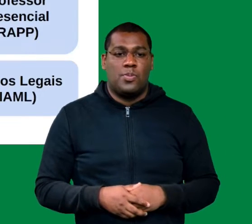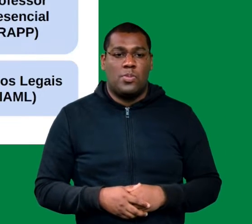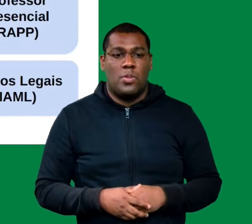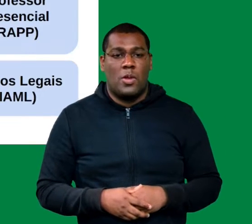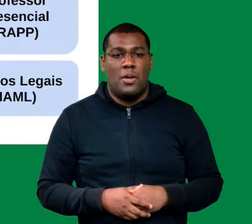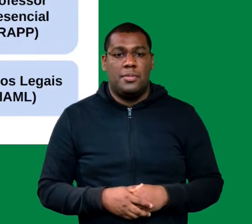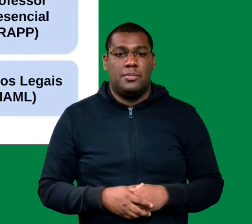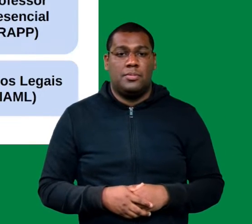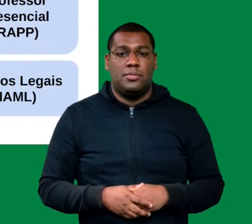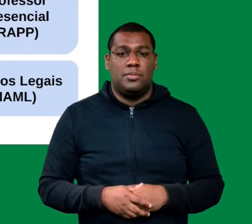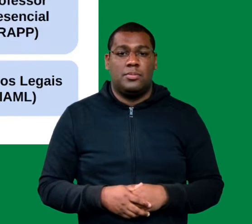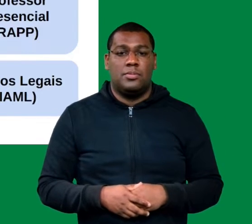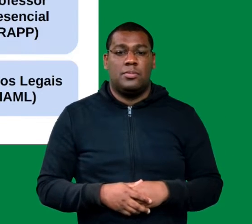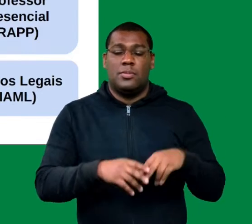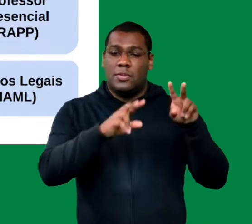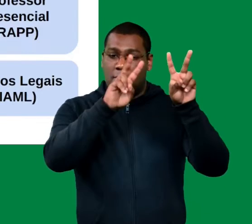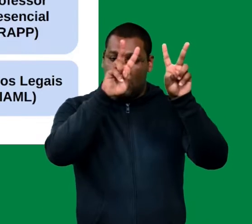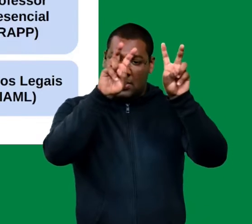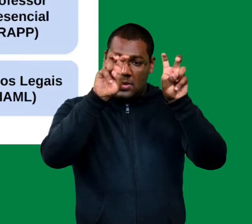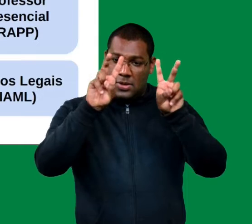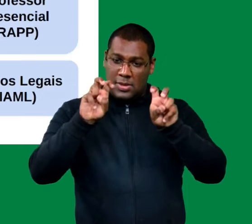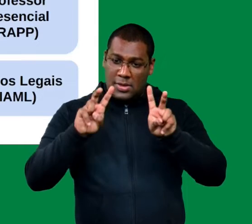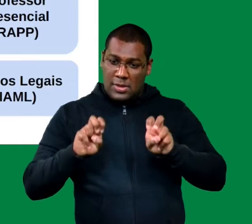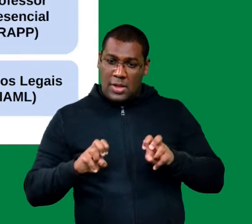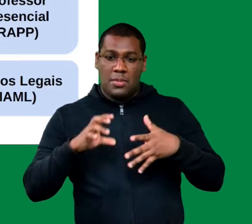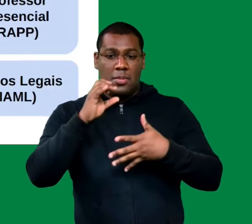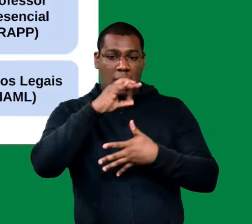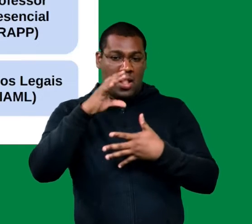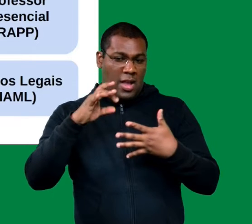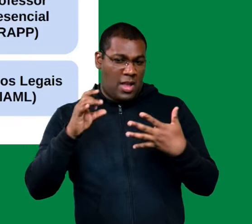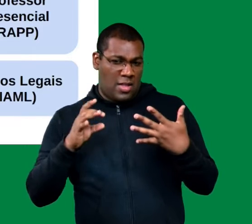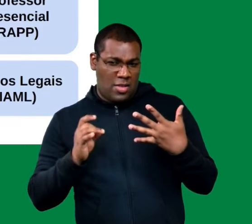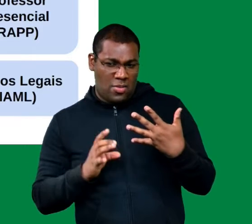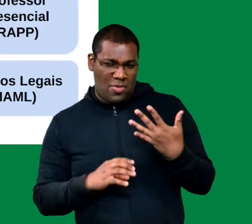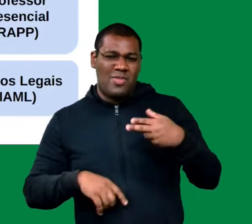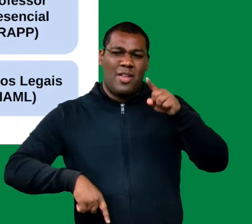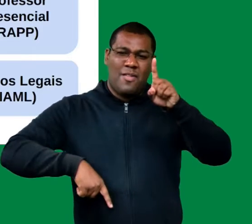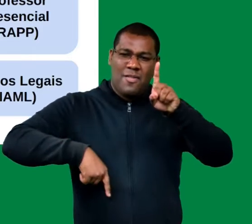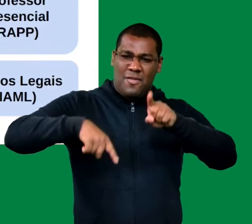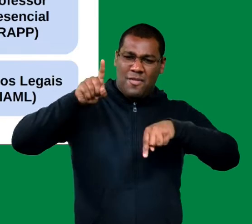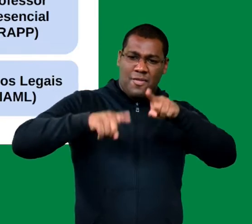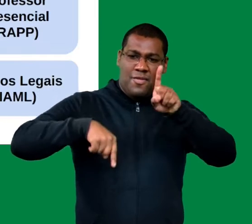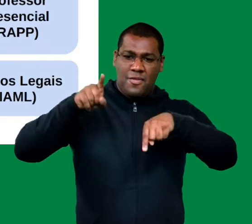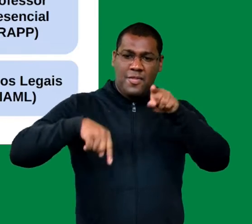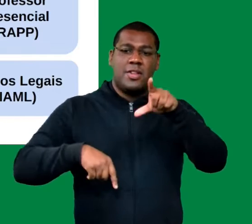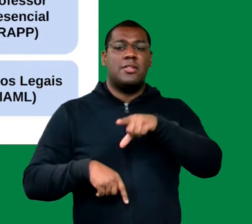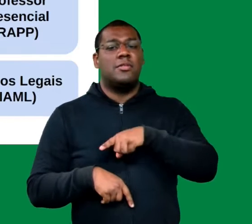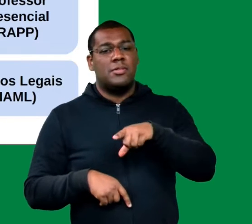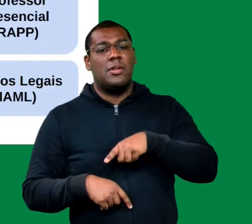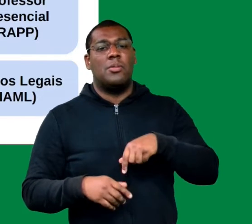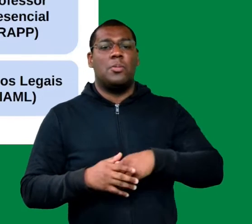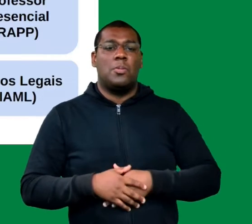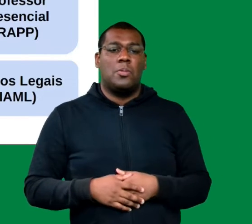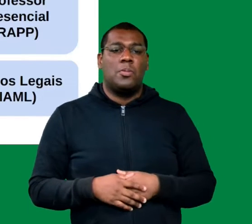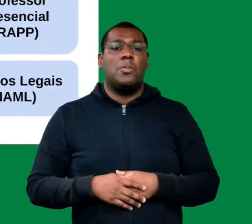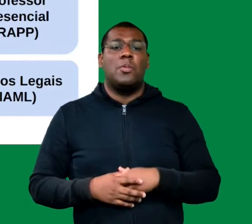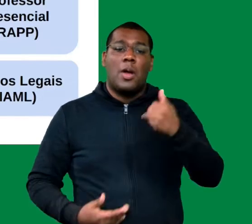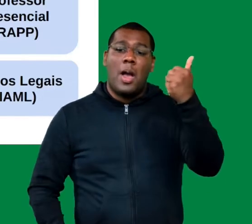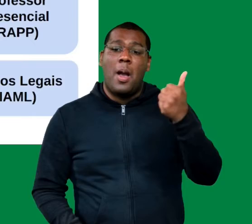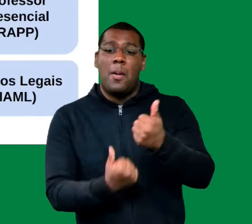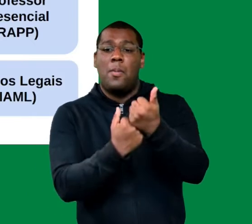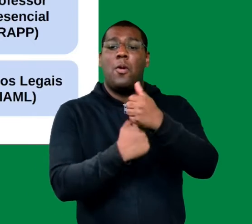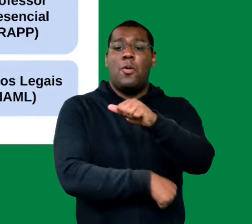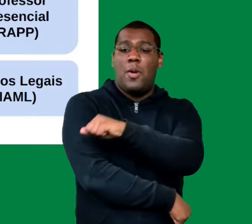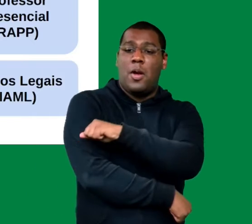Para cada um desses blocos nós temos essas variáveis aí, que são as principais para o cálculo. Na assistência estudantil